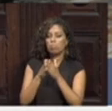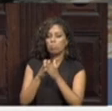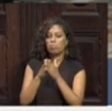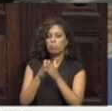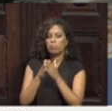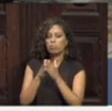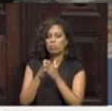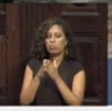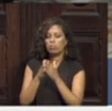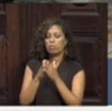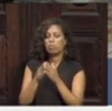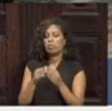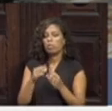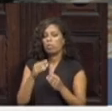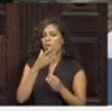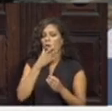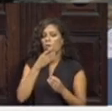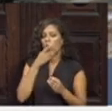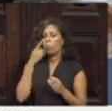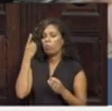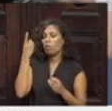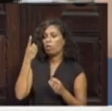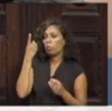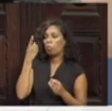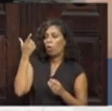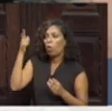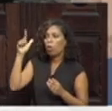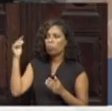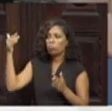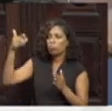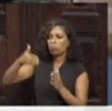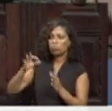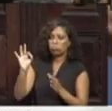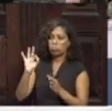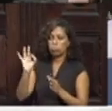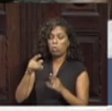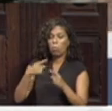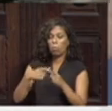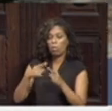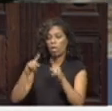Ele se encontra numa reunião do projeto de renaturalização do Rio Carioca.